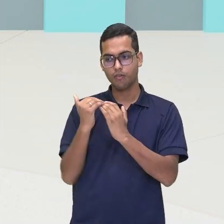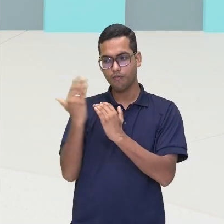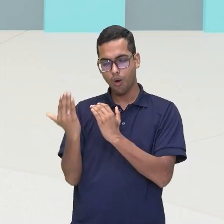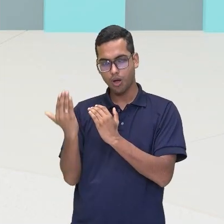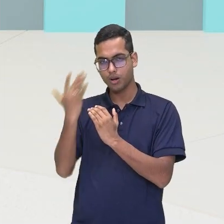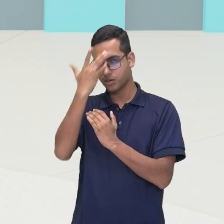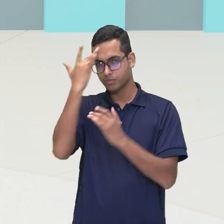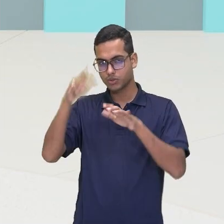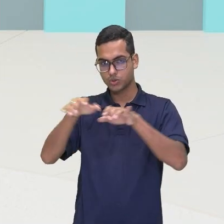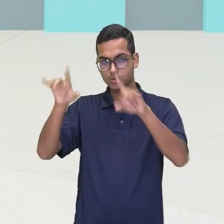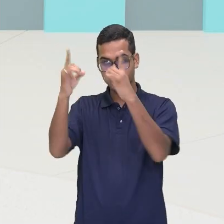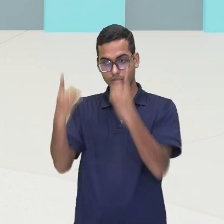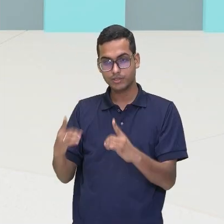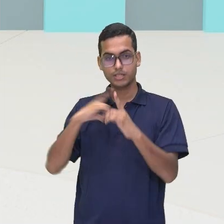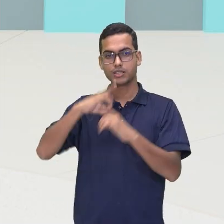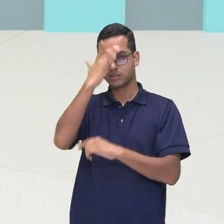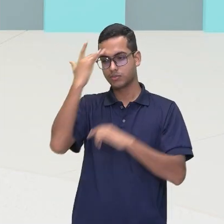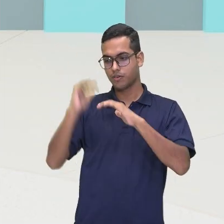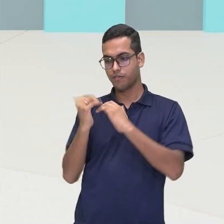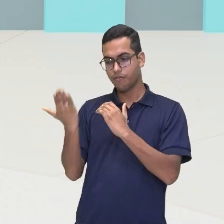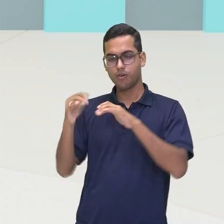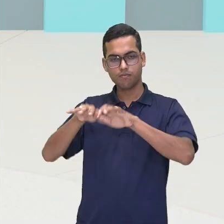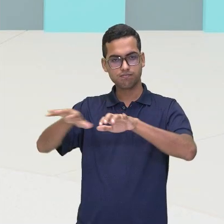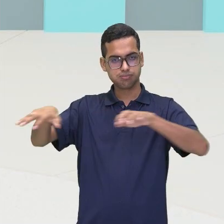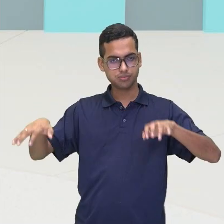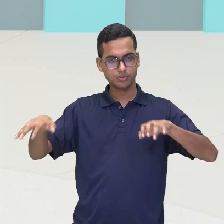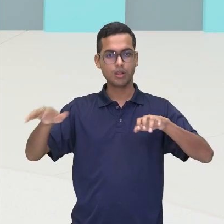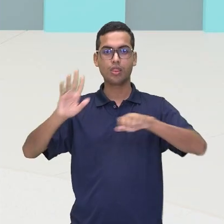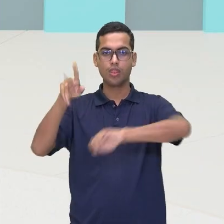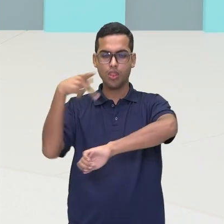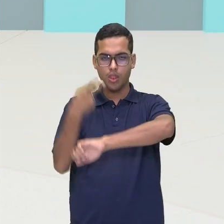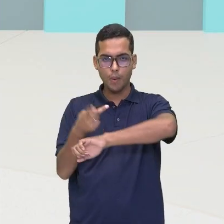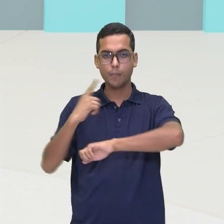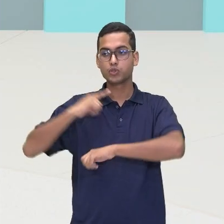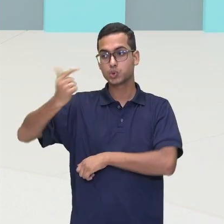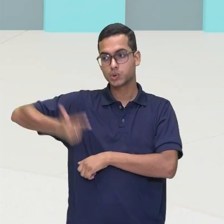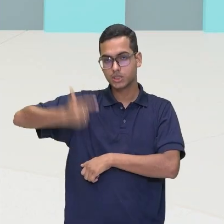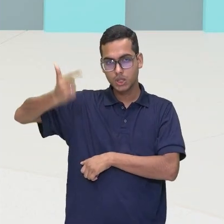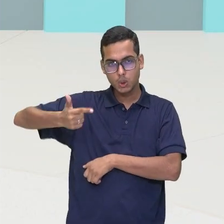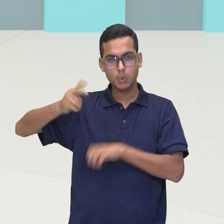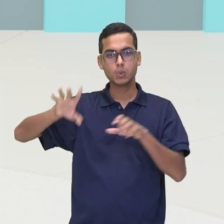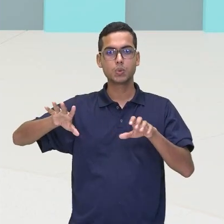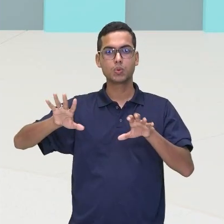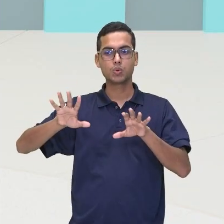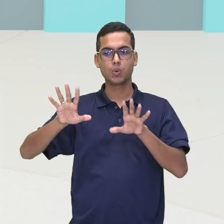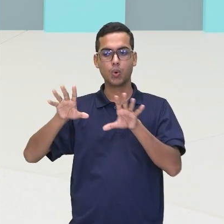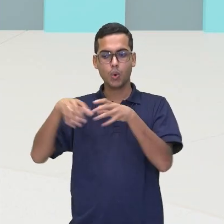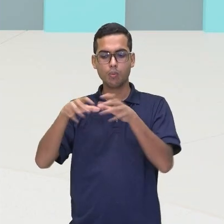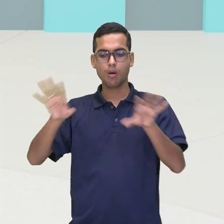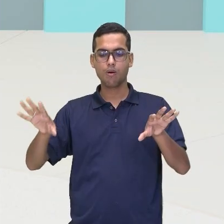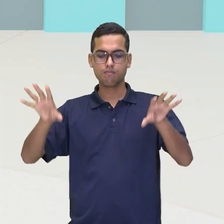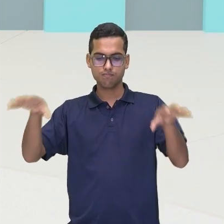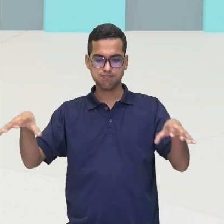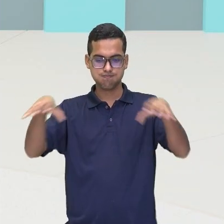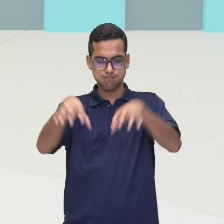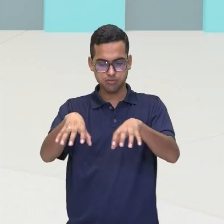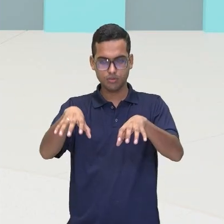nós enxergamos essas pessoas dentro de uma bolha. E no terceiro quadrante, elas já